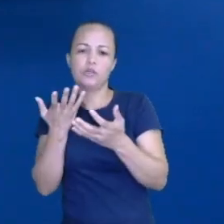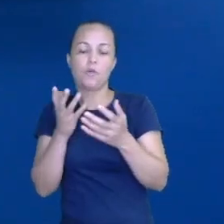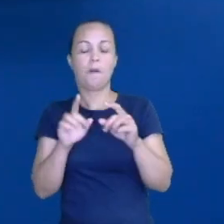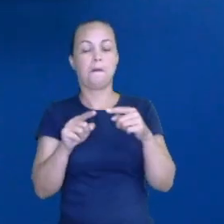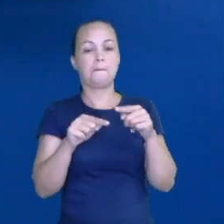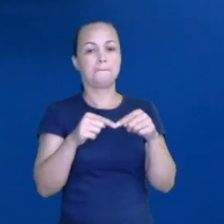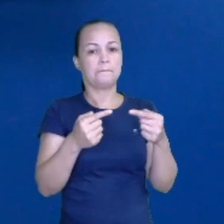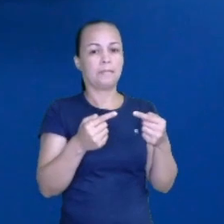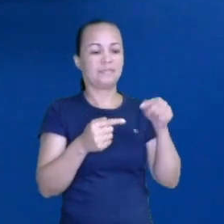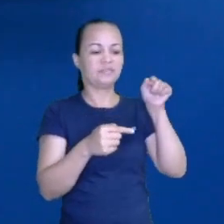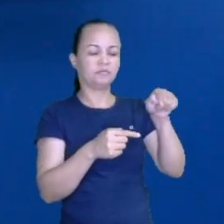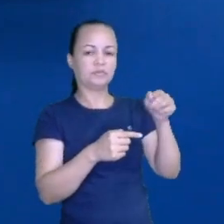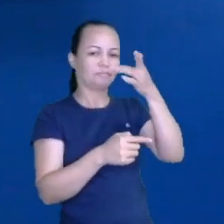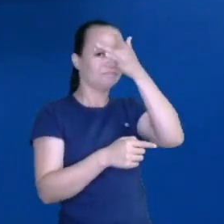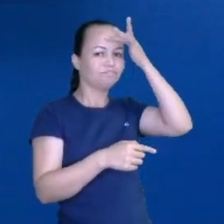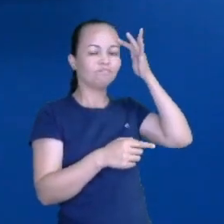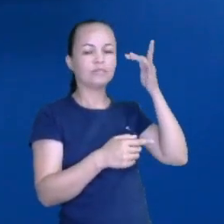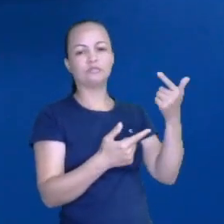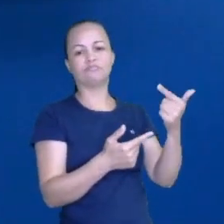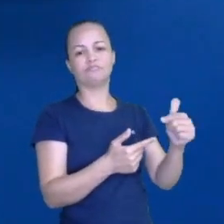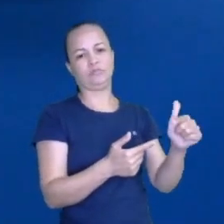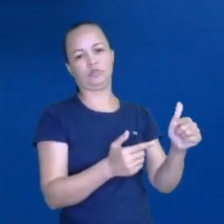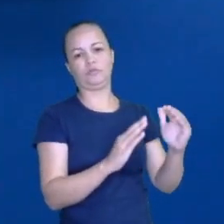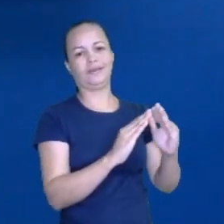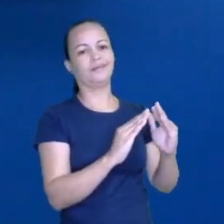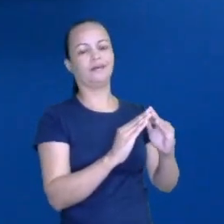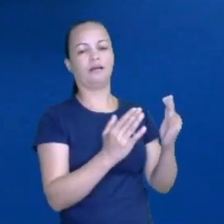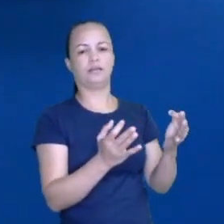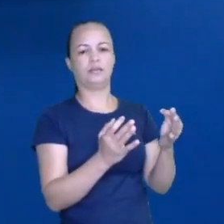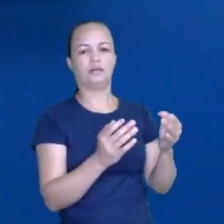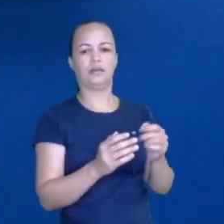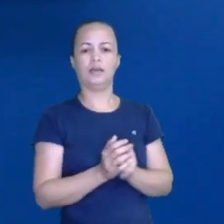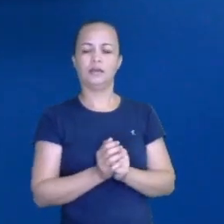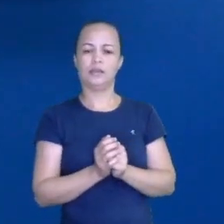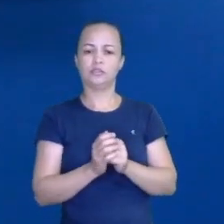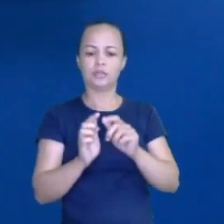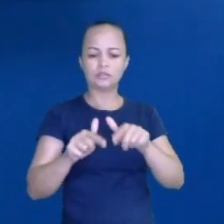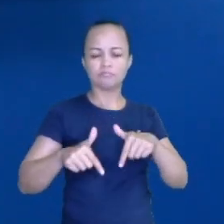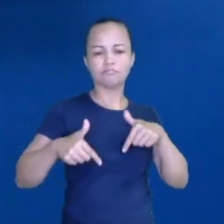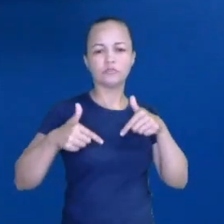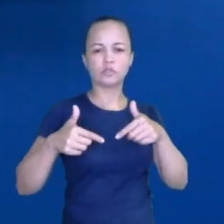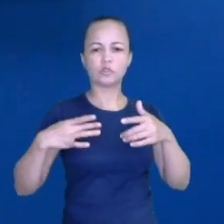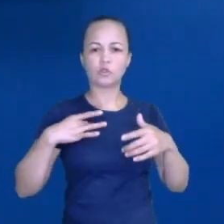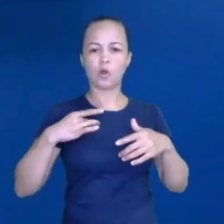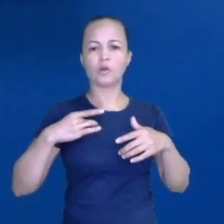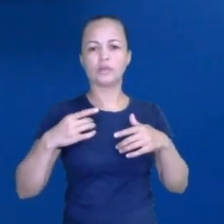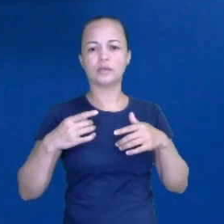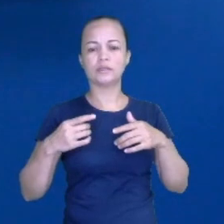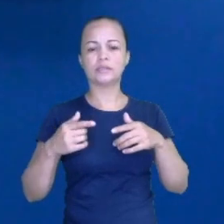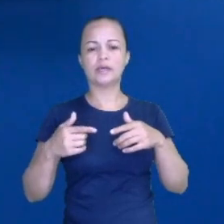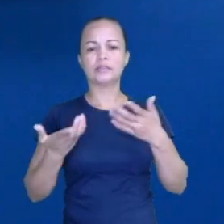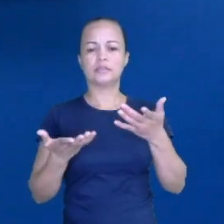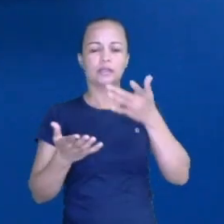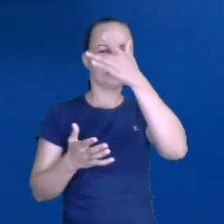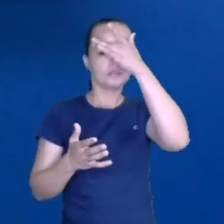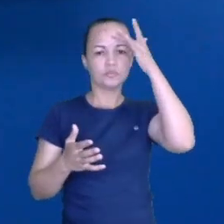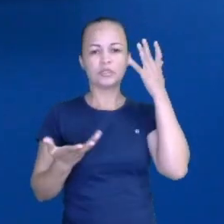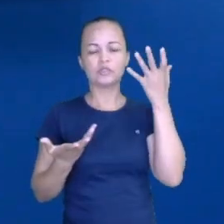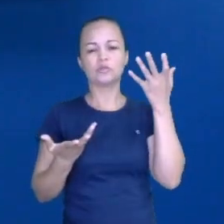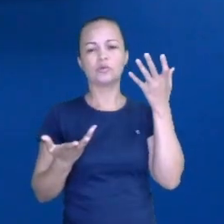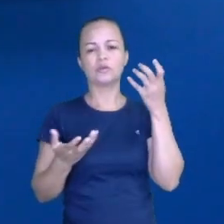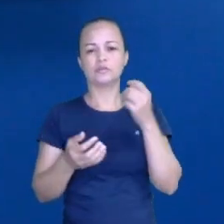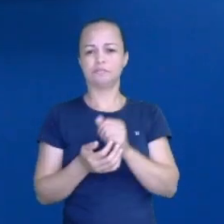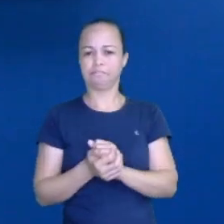pode acontecer. E a gente usa da solidariedade de todo mundo para ajudar essas pessoas. Como assim, professora? Eu vou trazer para morar junto da minha